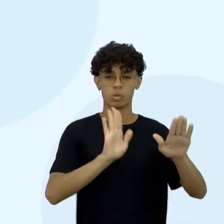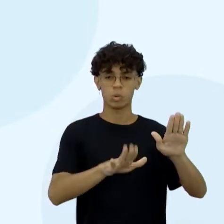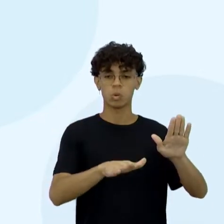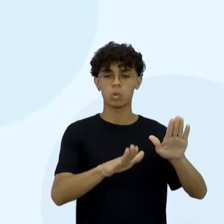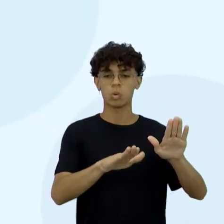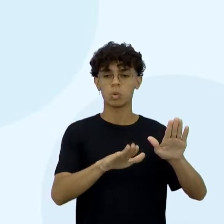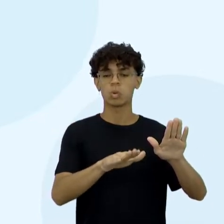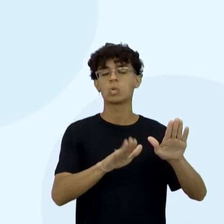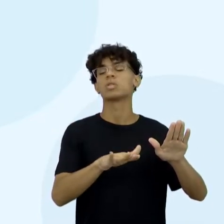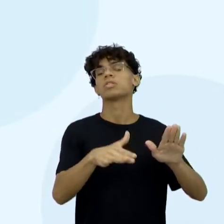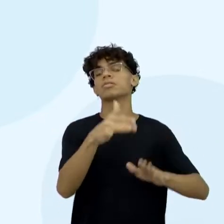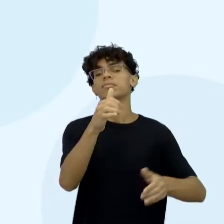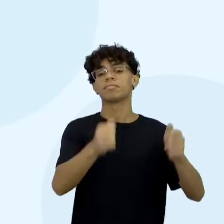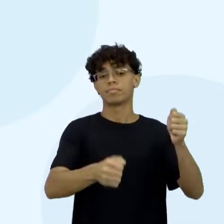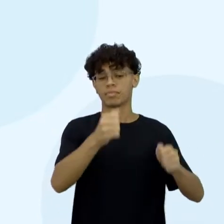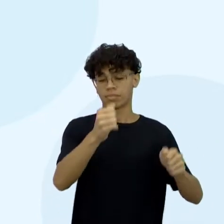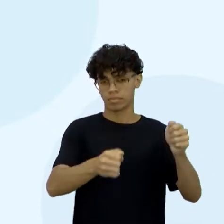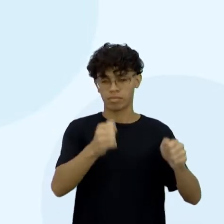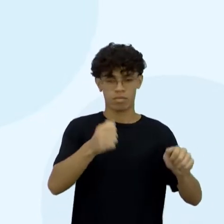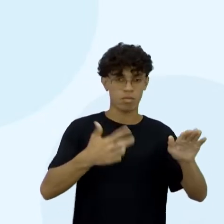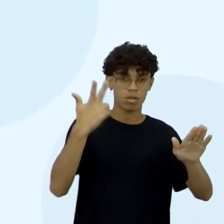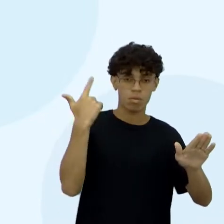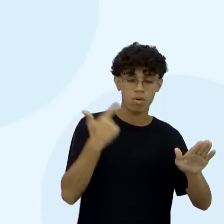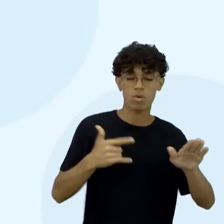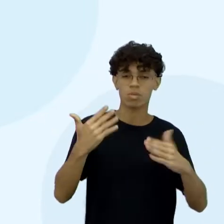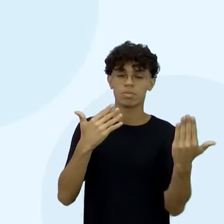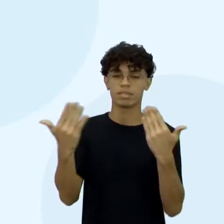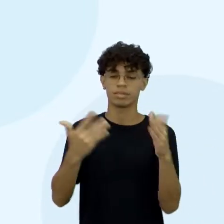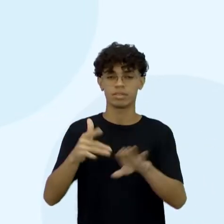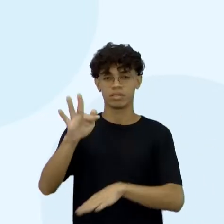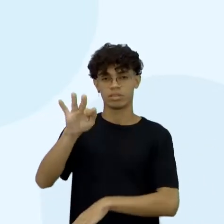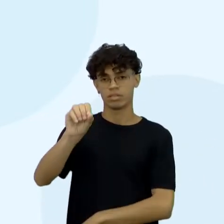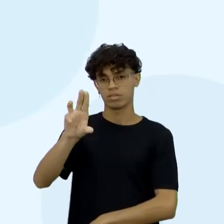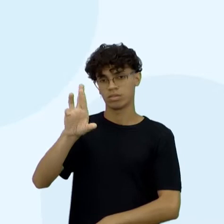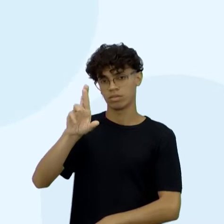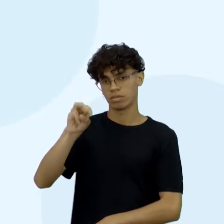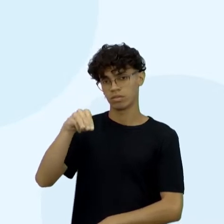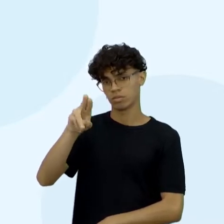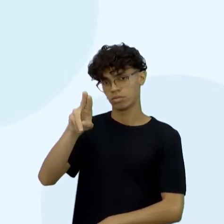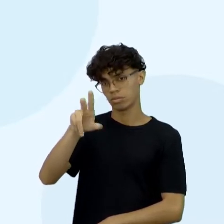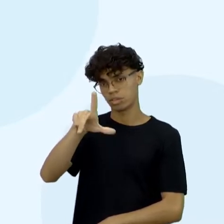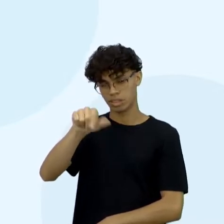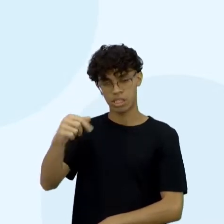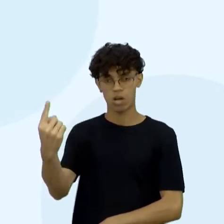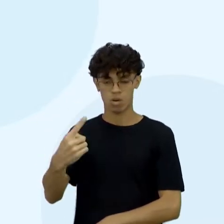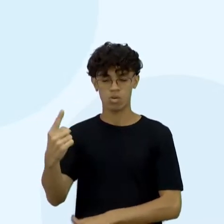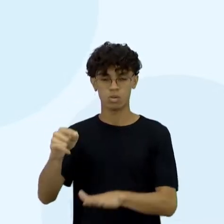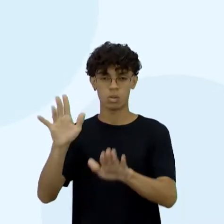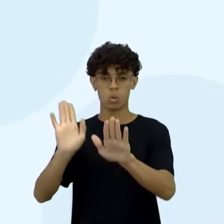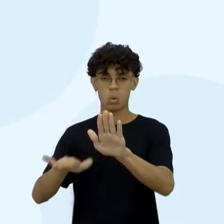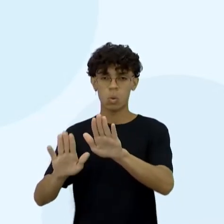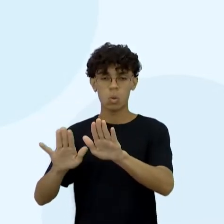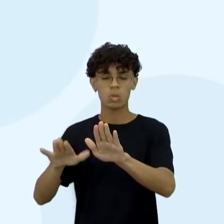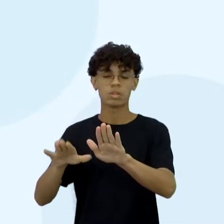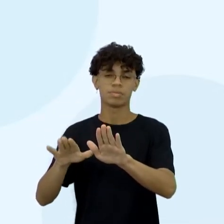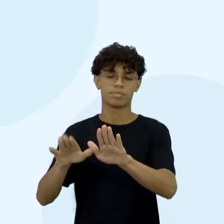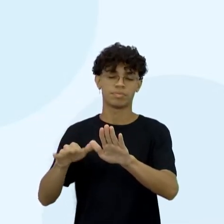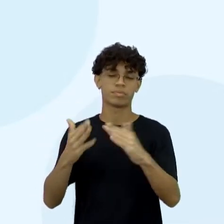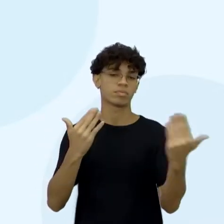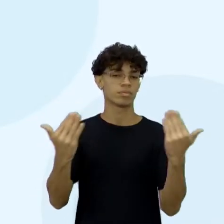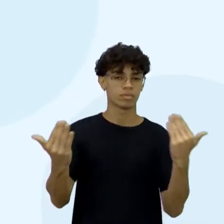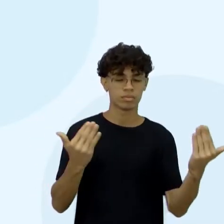comum, né, com um Fórmula 1. E a gente já viu que a aceleração, que é a nossa grandeza que